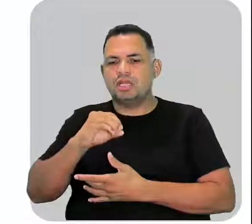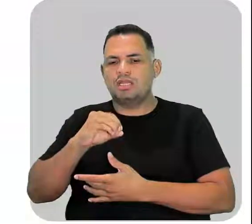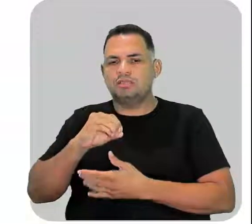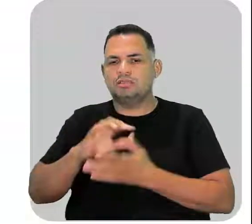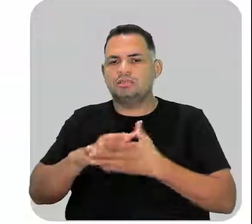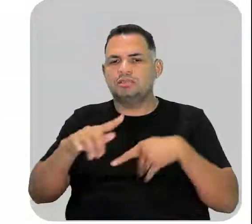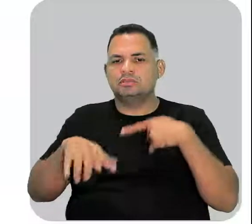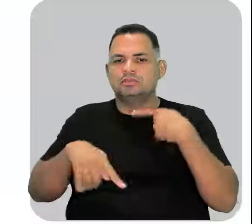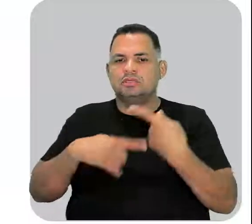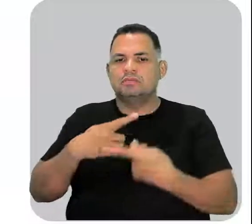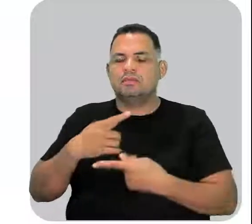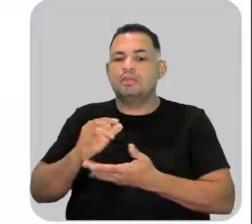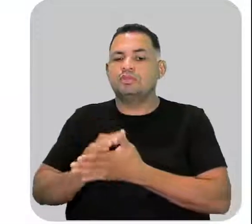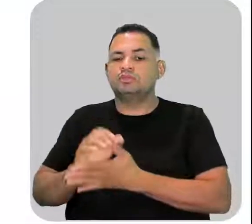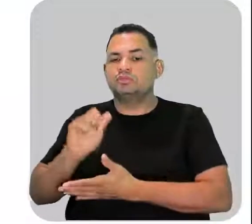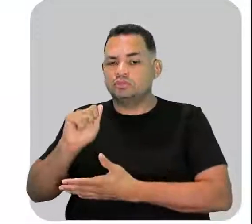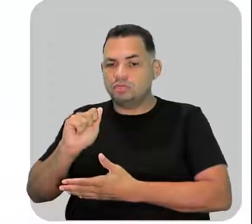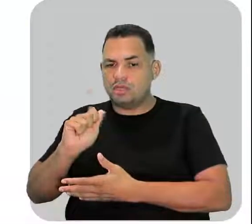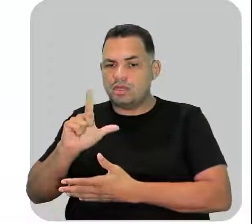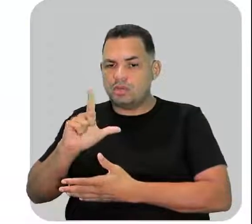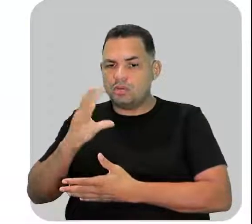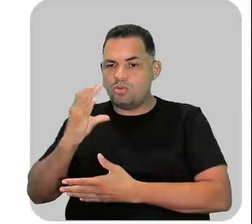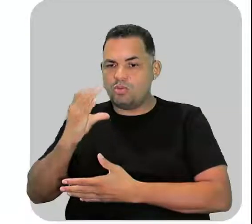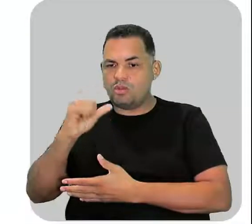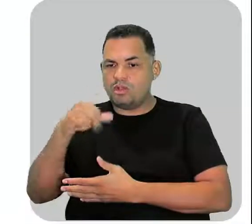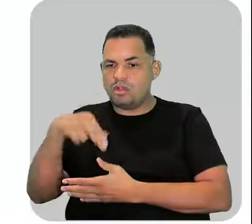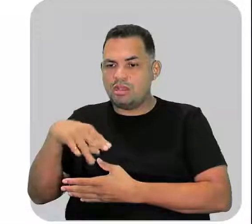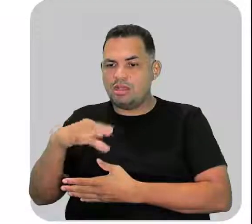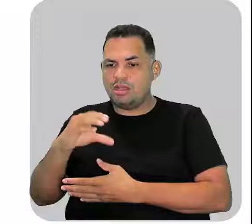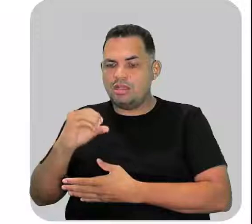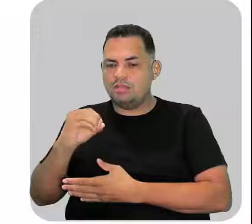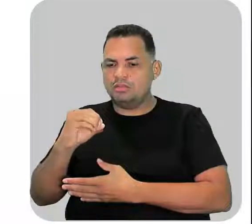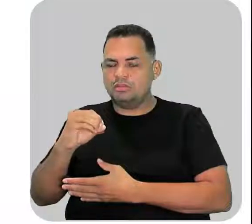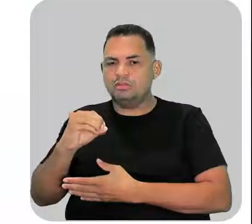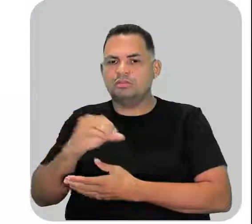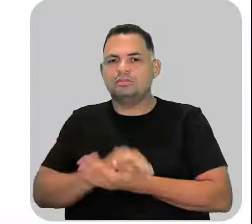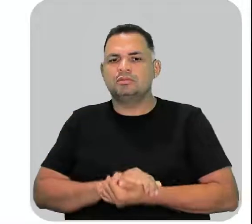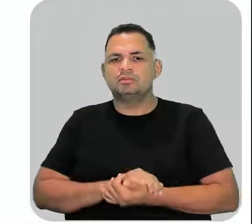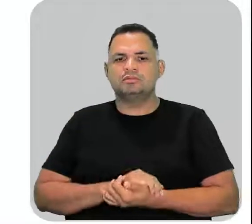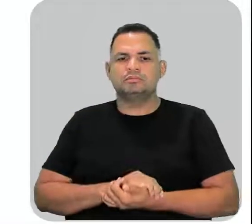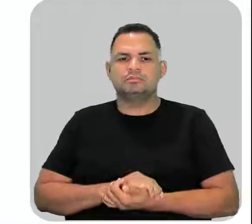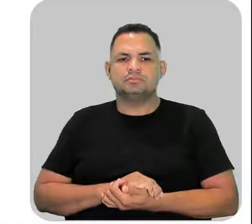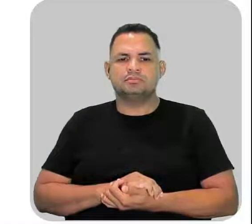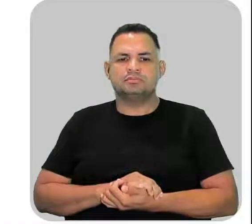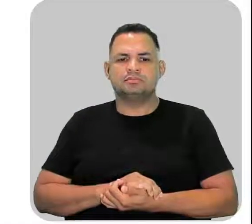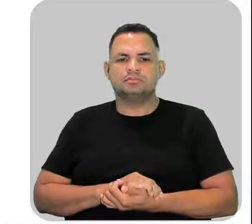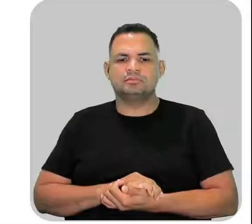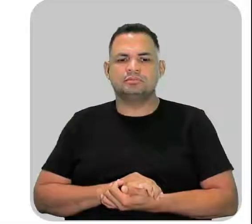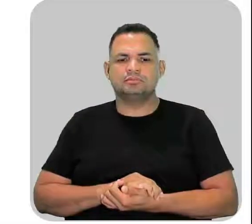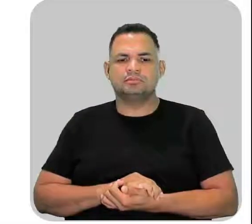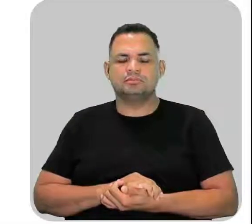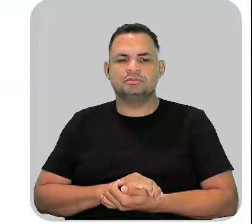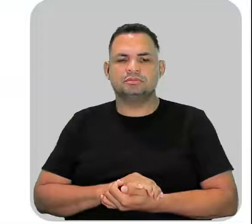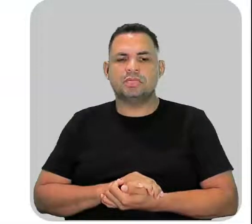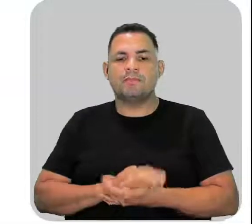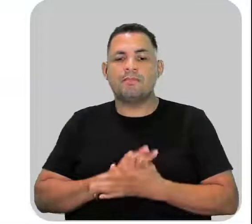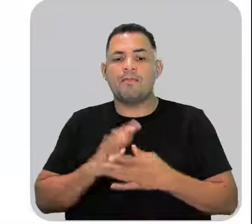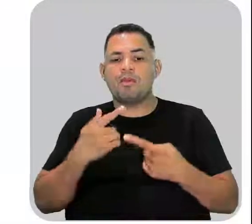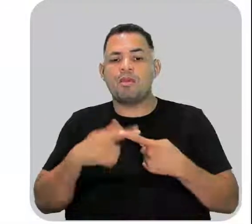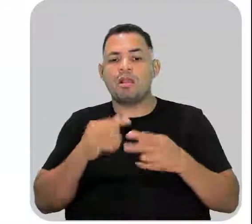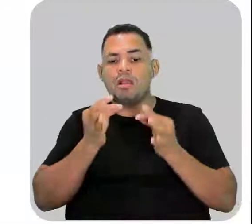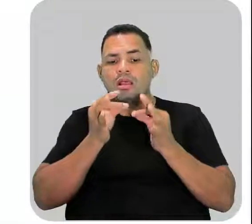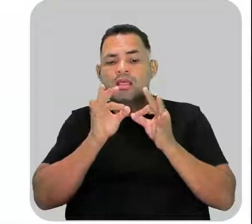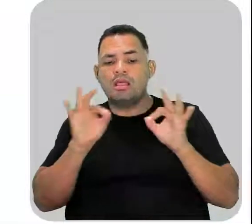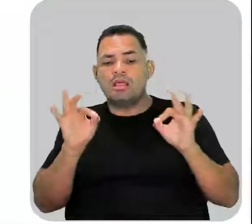um alcano. Então, você já sabe que o produto final é alcano. É ligação simples, porque ele